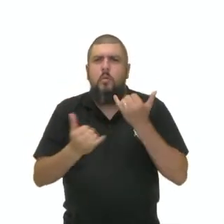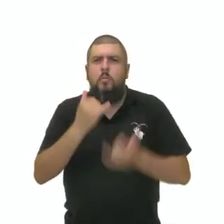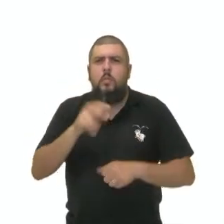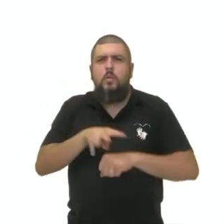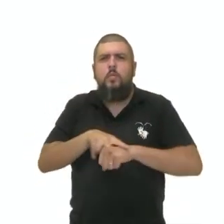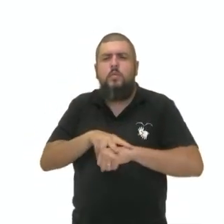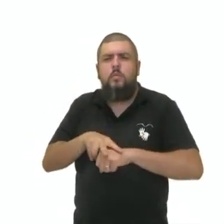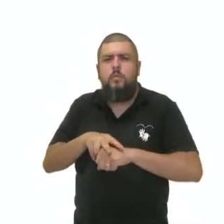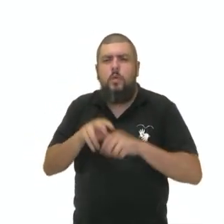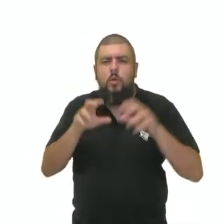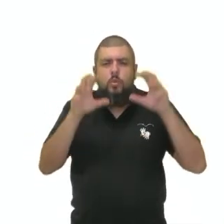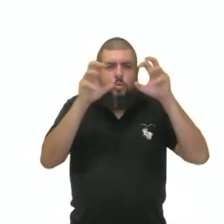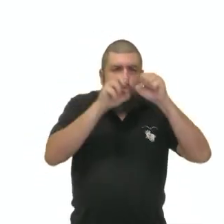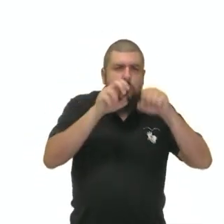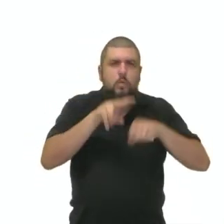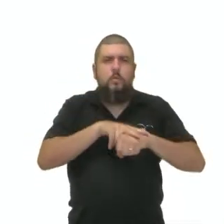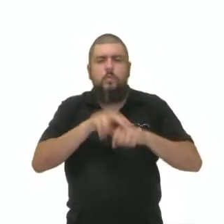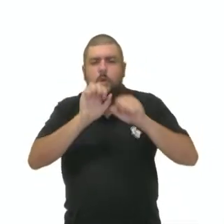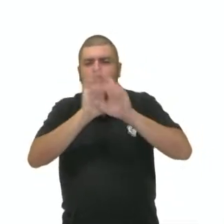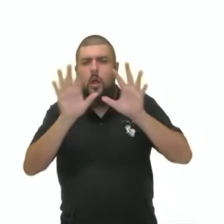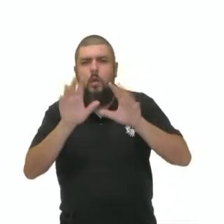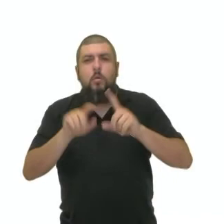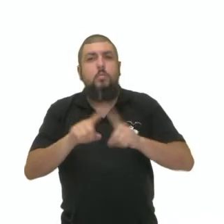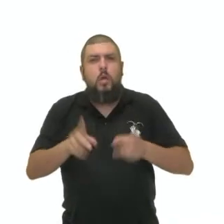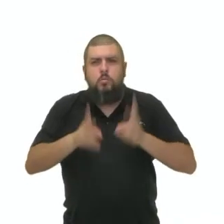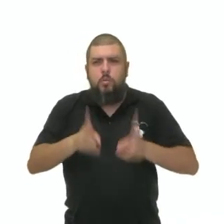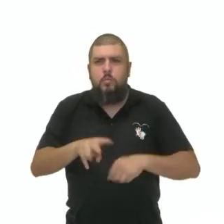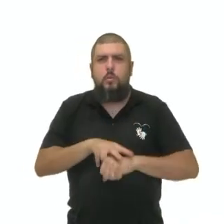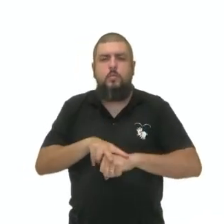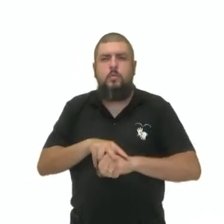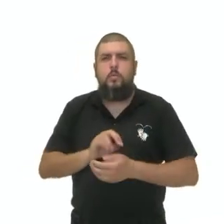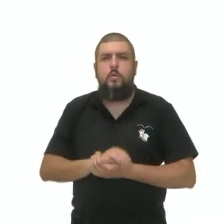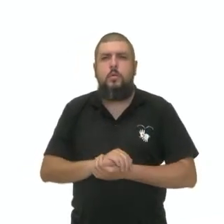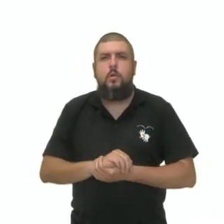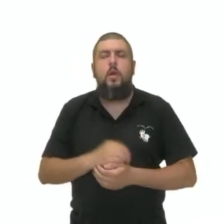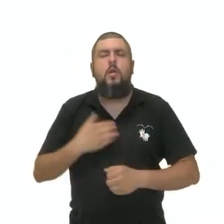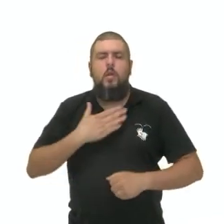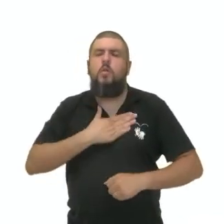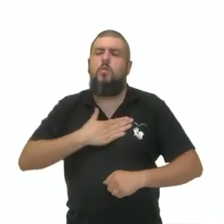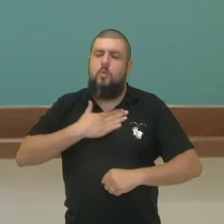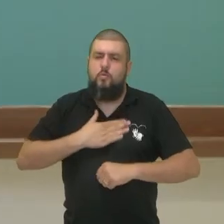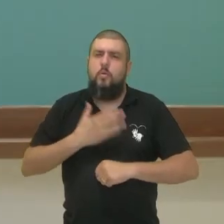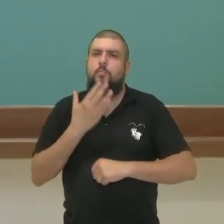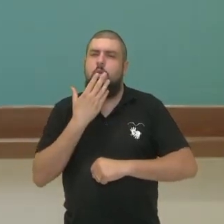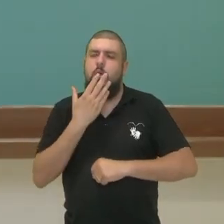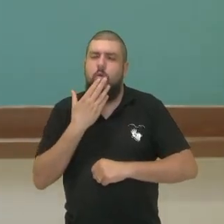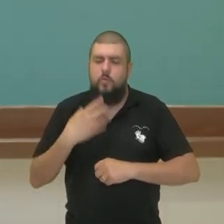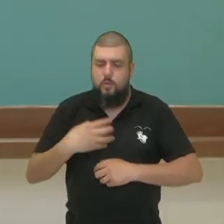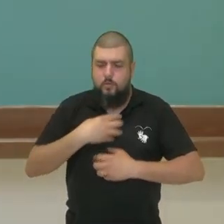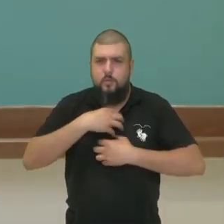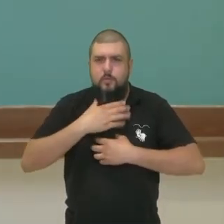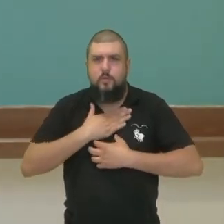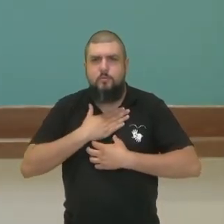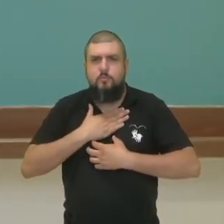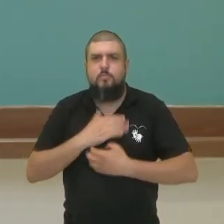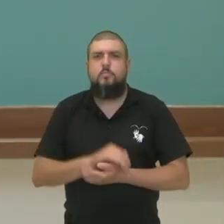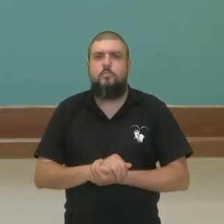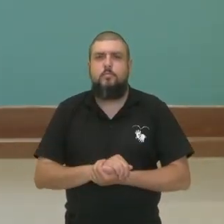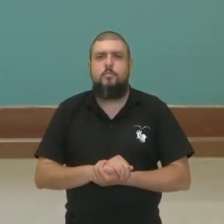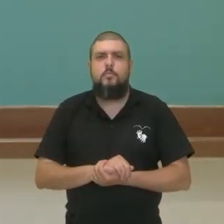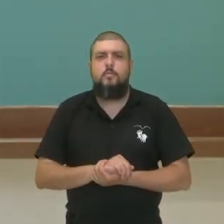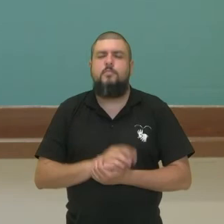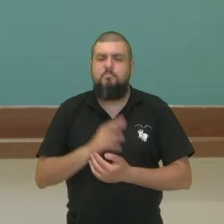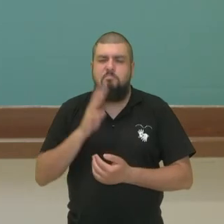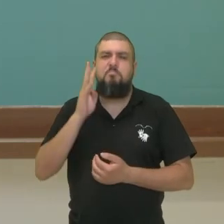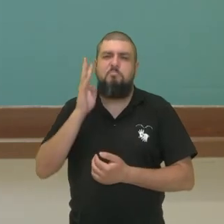claro, mas nenhum dos dois deixa de ser verde. Gosto muito da minha cor e dos meus traços. Belezinha, é muito